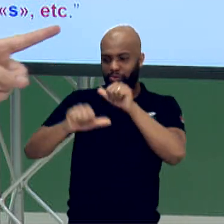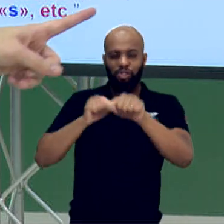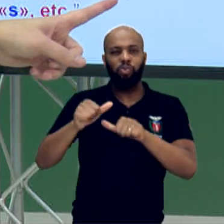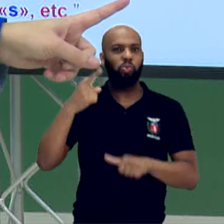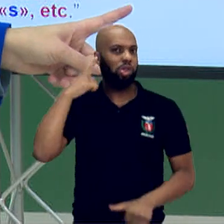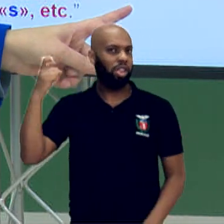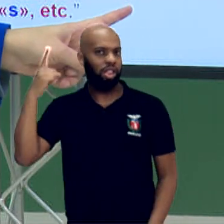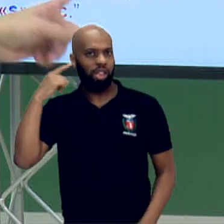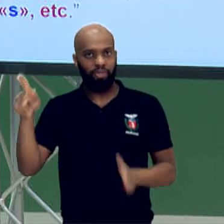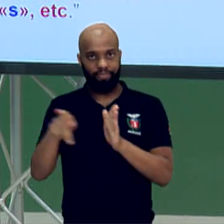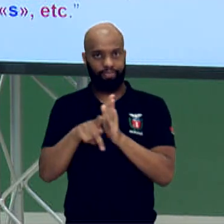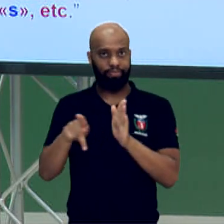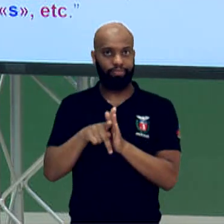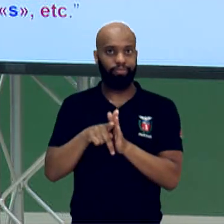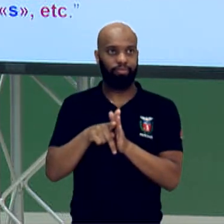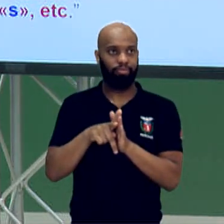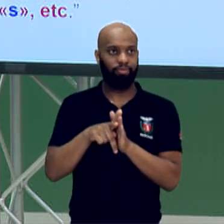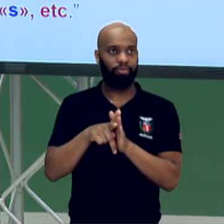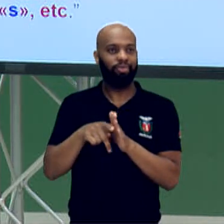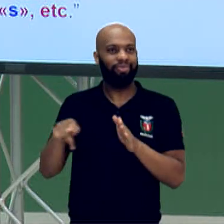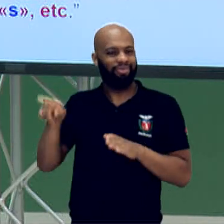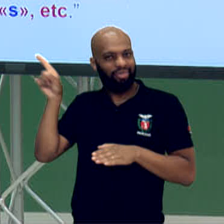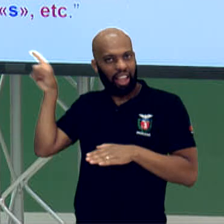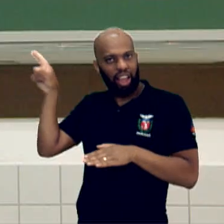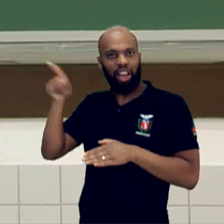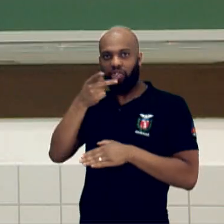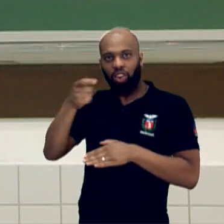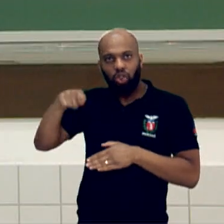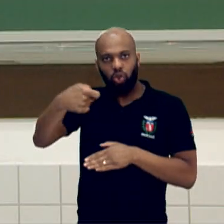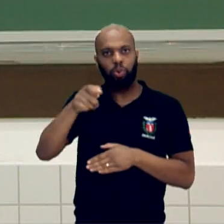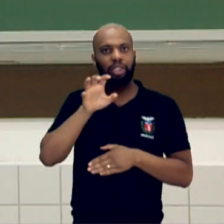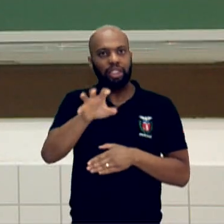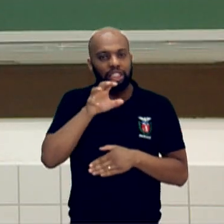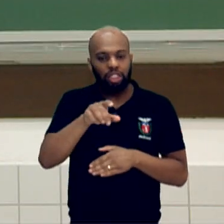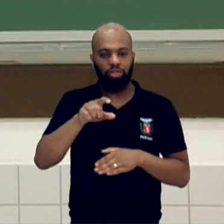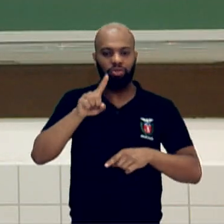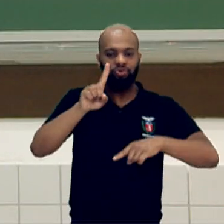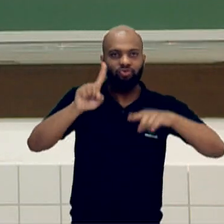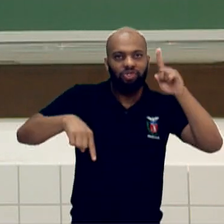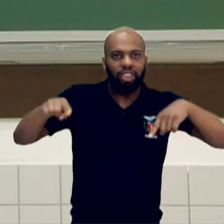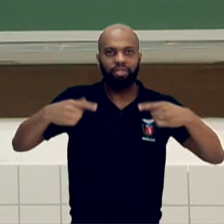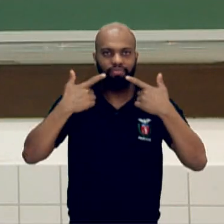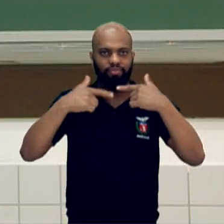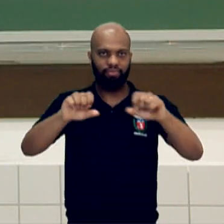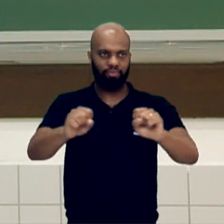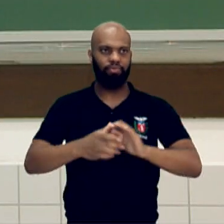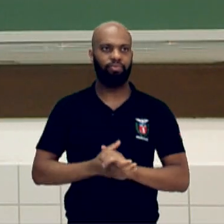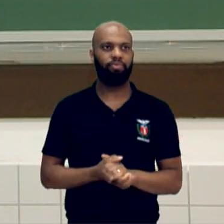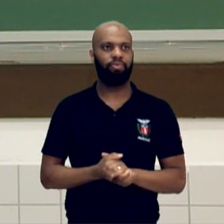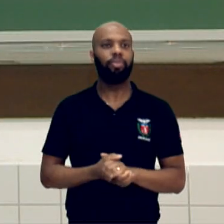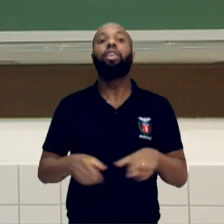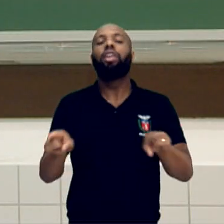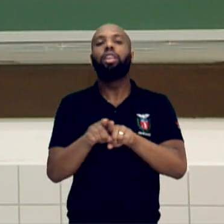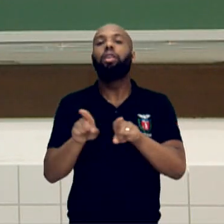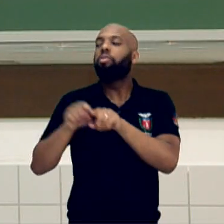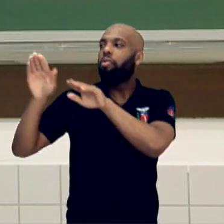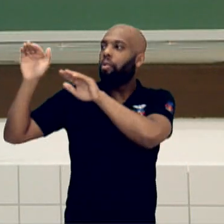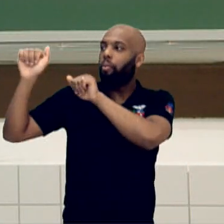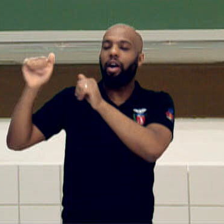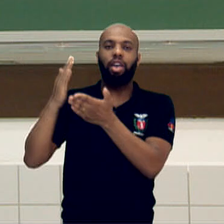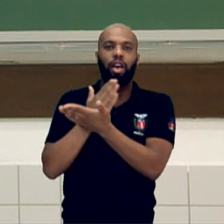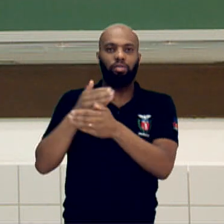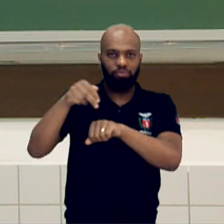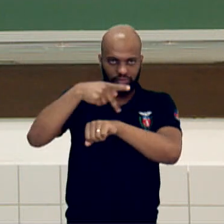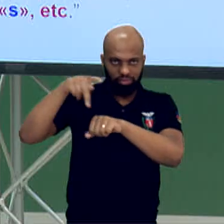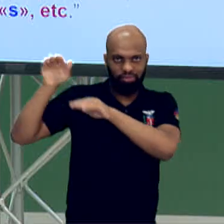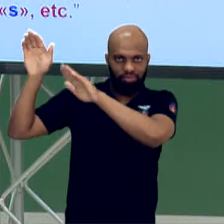Cache, cho, essa é a ideia que ele coloca para nós. E não distingue os sons que os espanhóis fazem em alguns lugares da